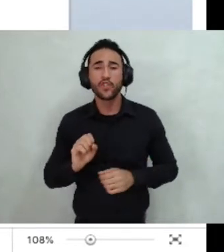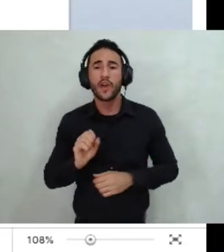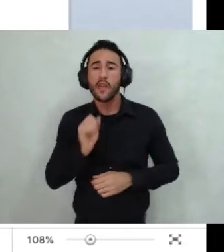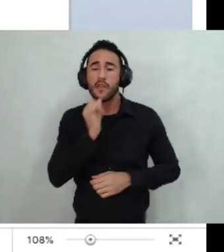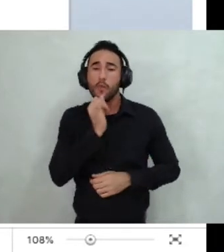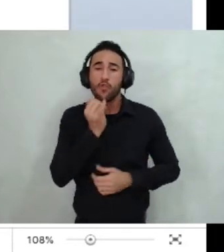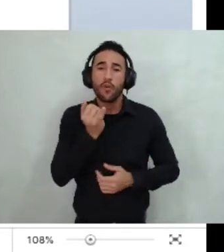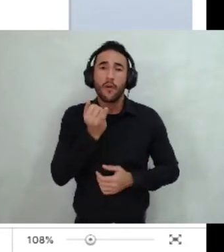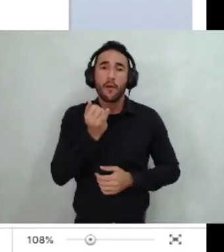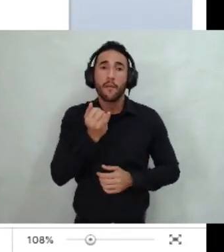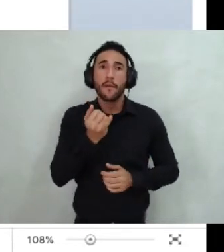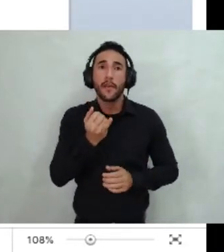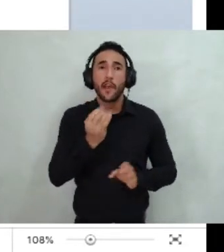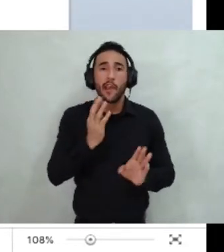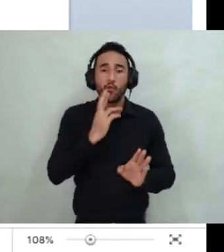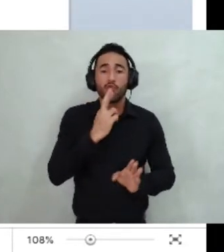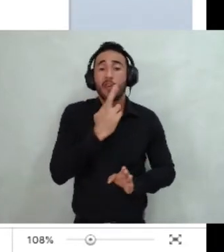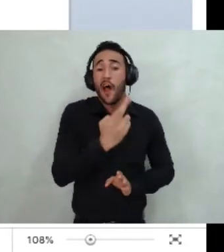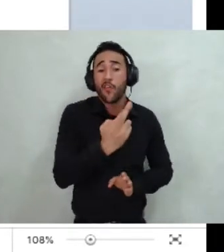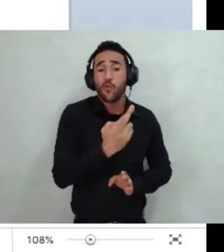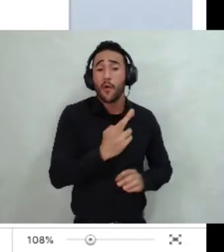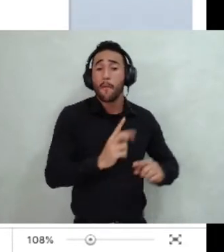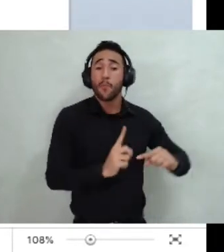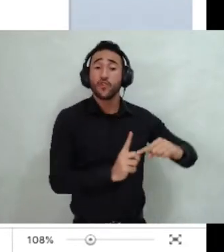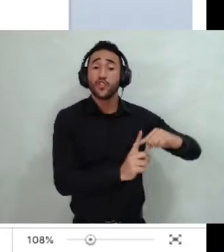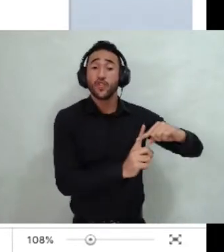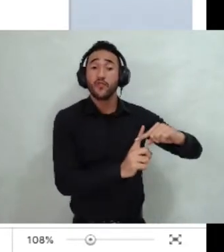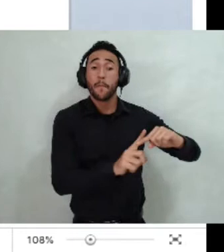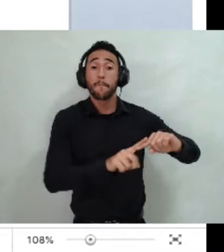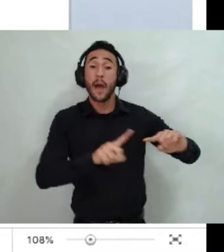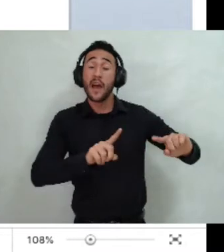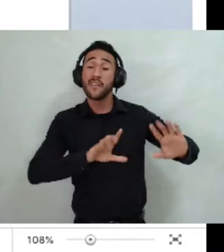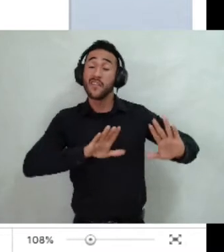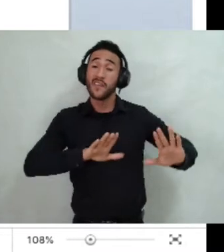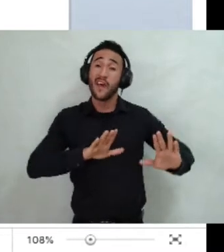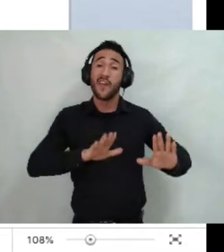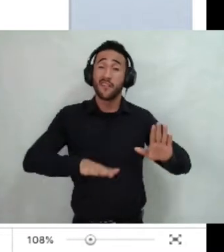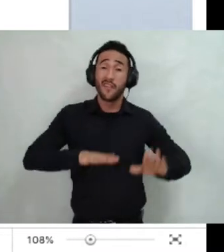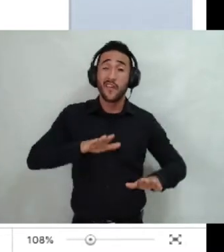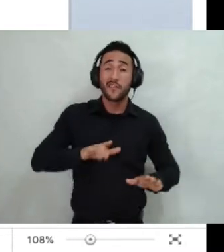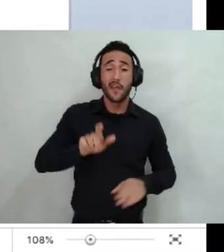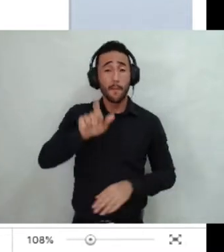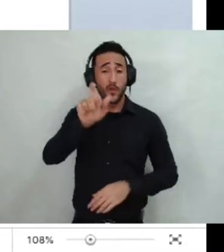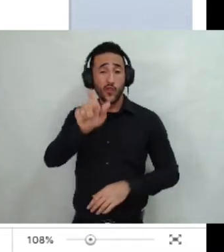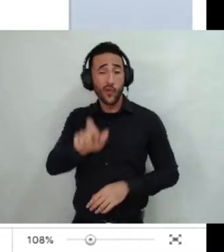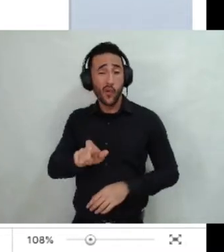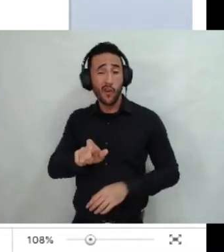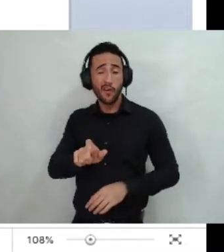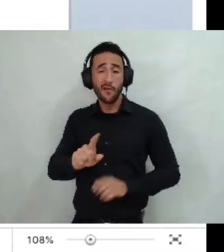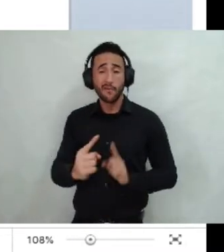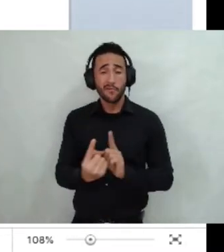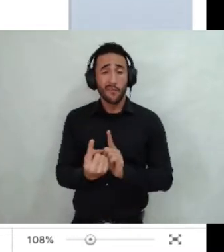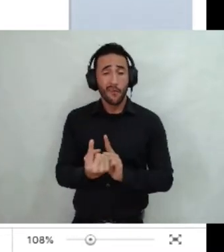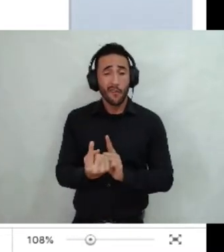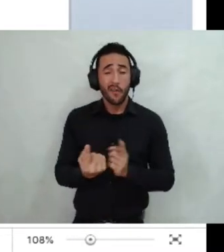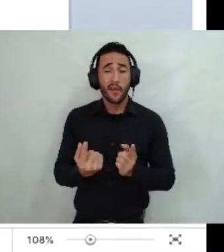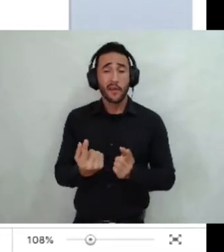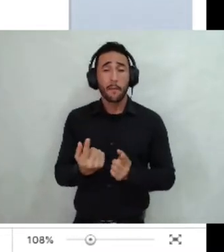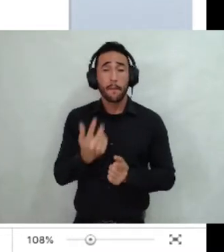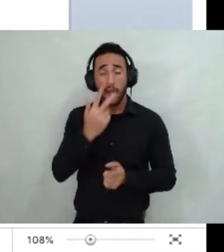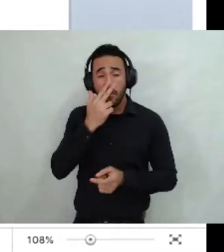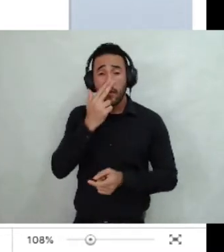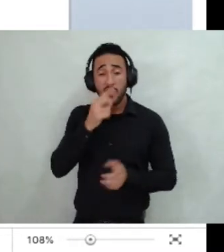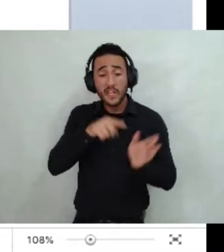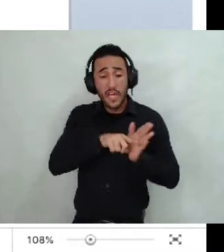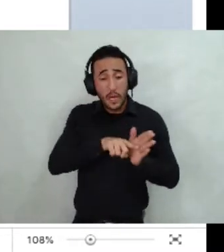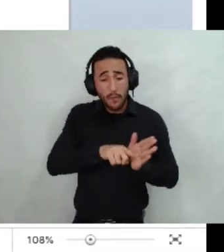positivo e muitas vezes a gente tem alguns pacientes que a gente repete a amostra e a